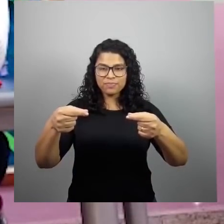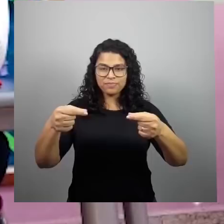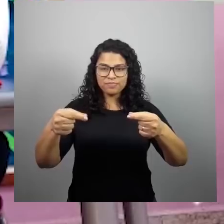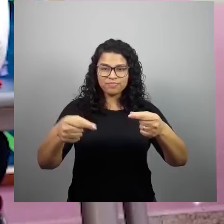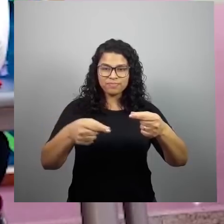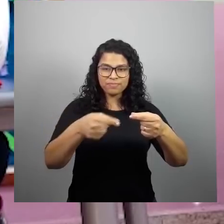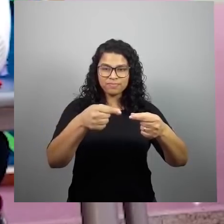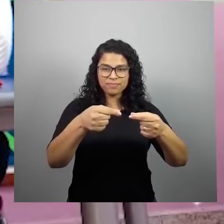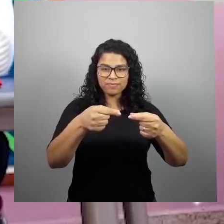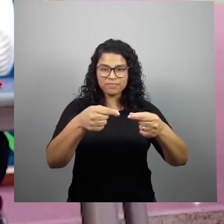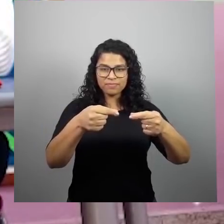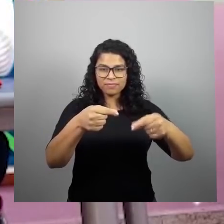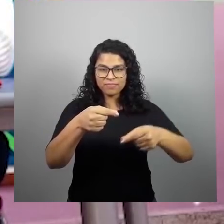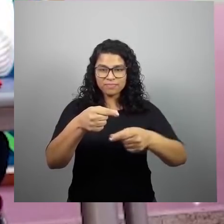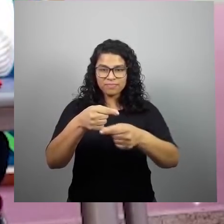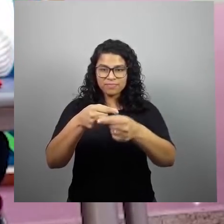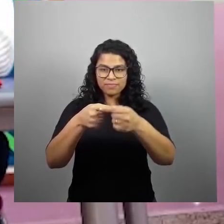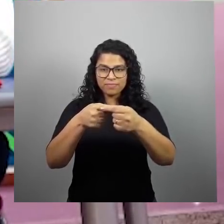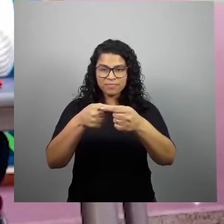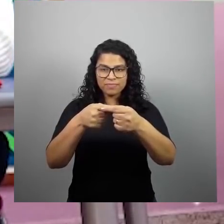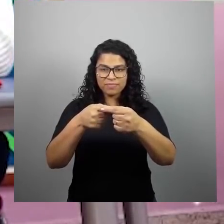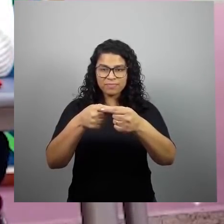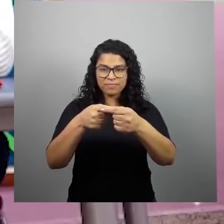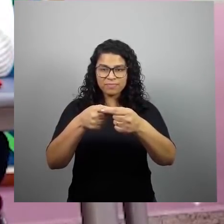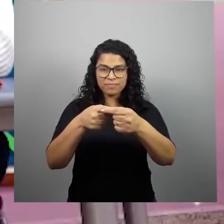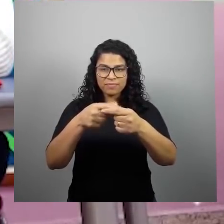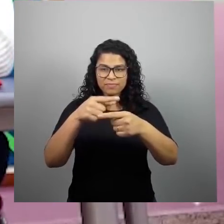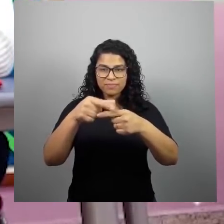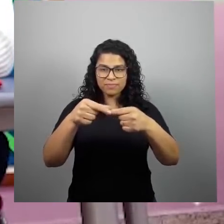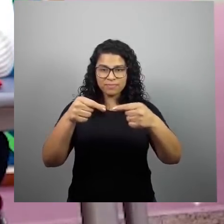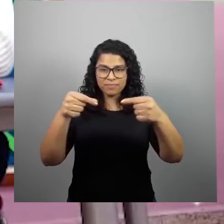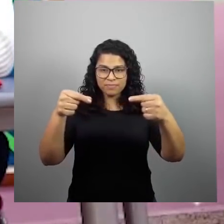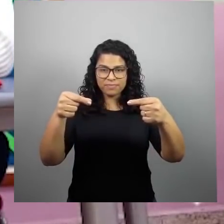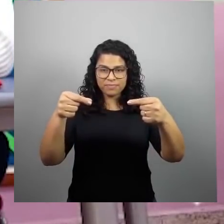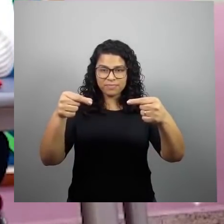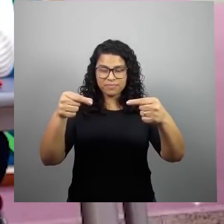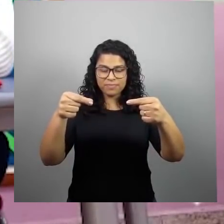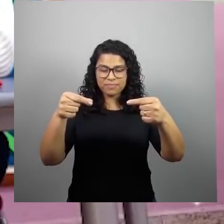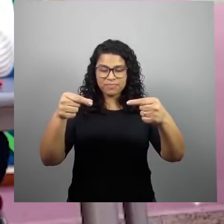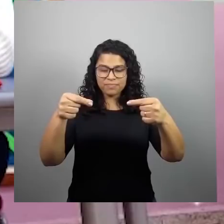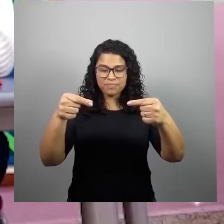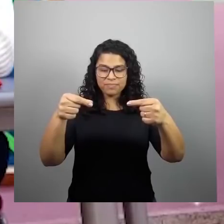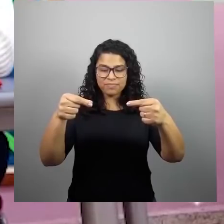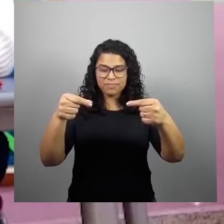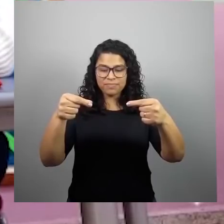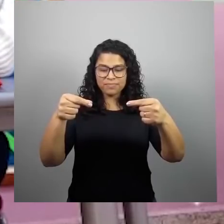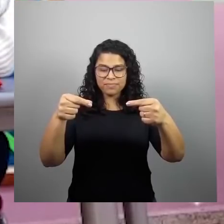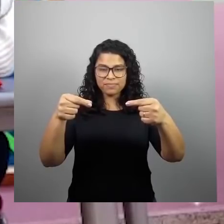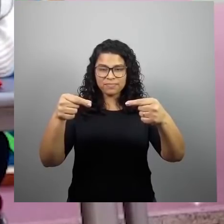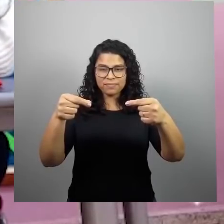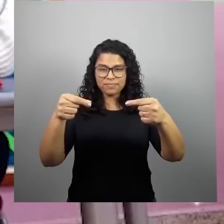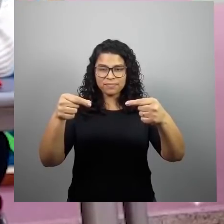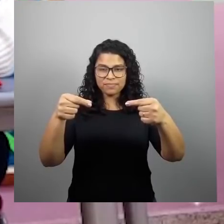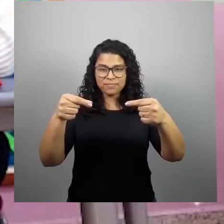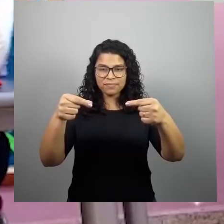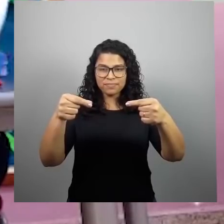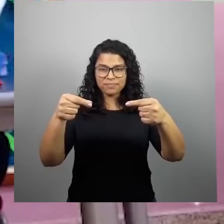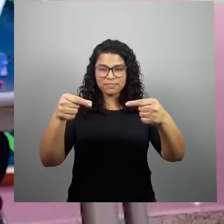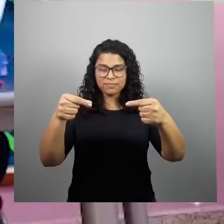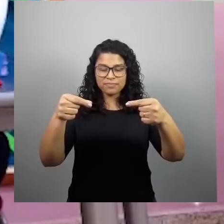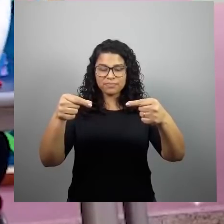cadarços, certo? Segura aqui. Essa pontinha eu vou dar a volta e vou